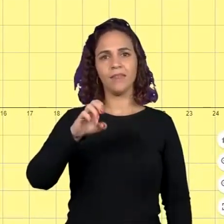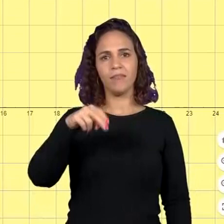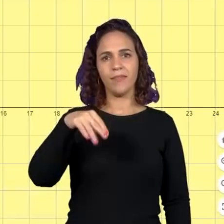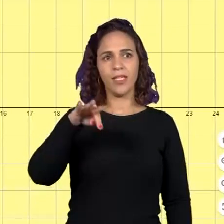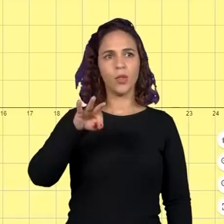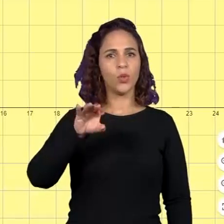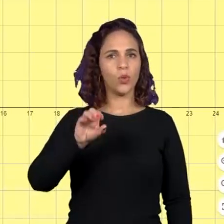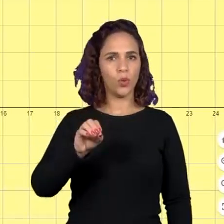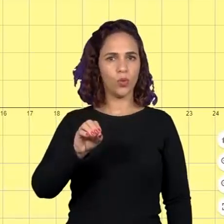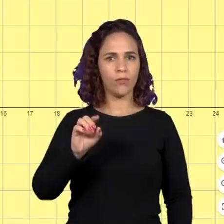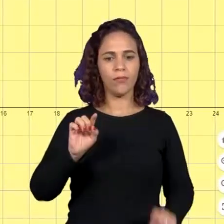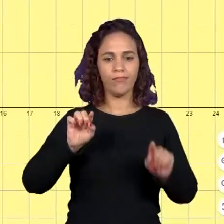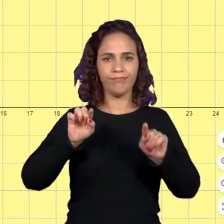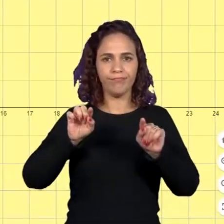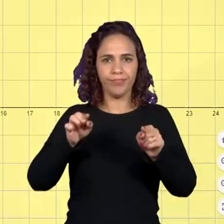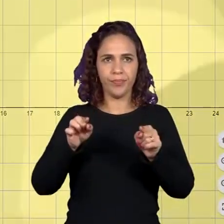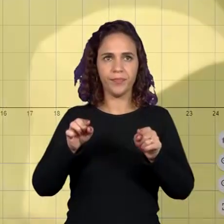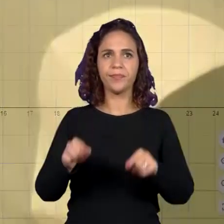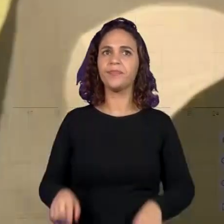lá, pondo,